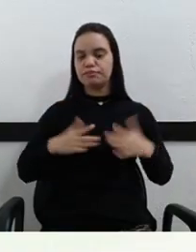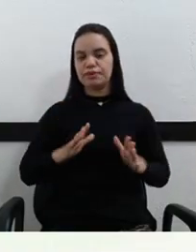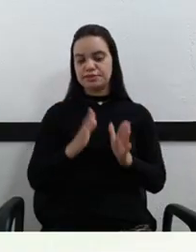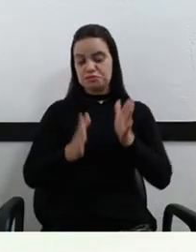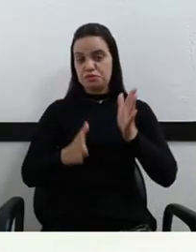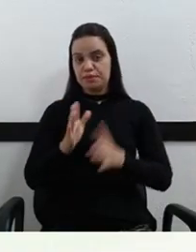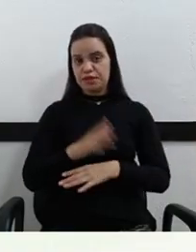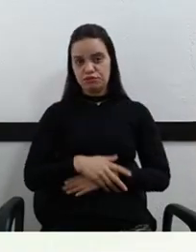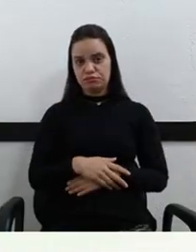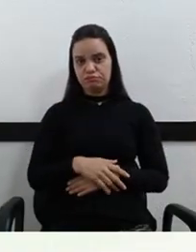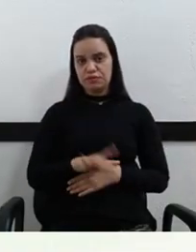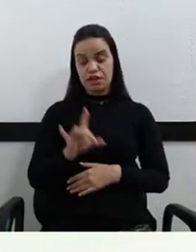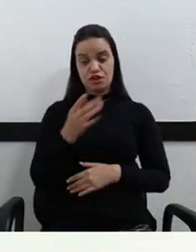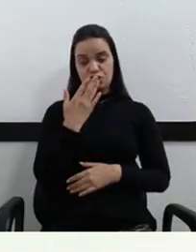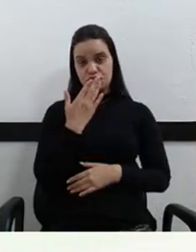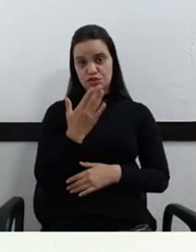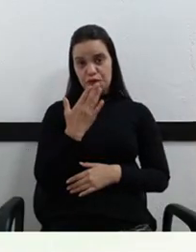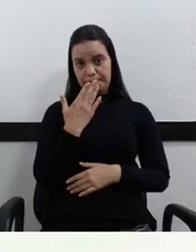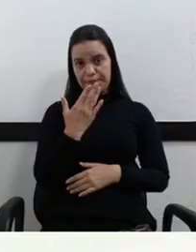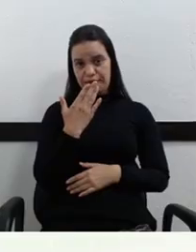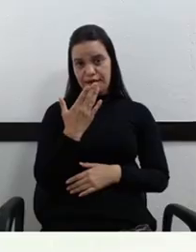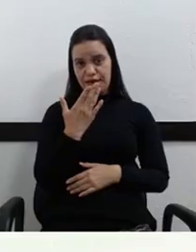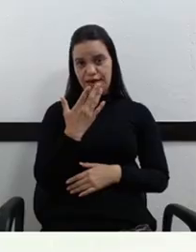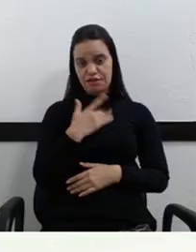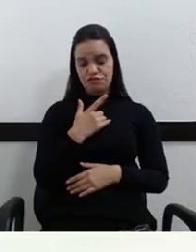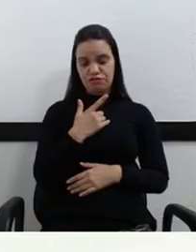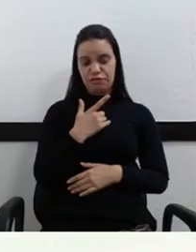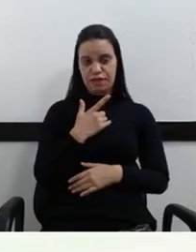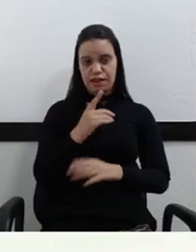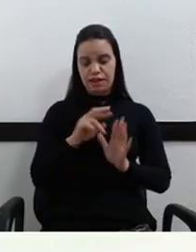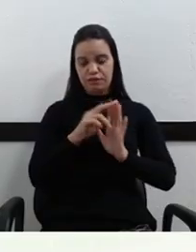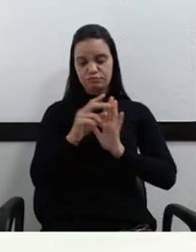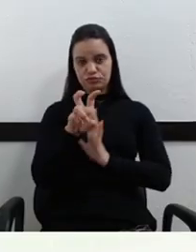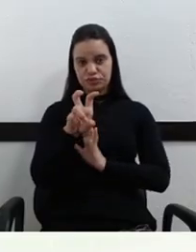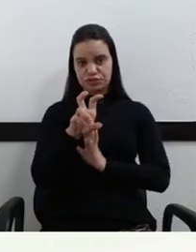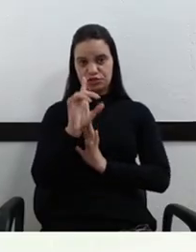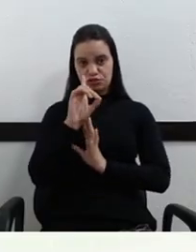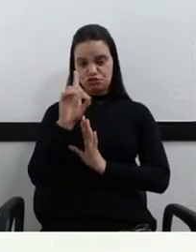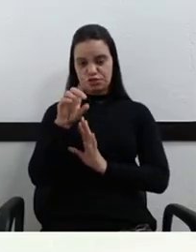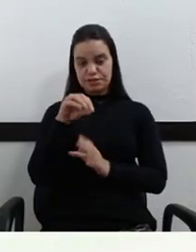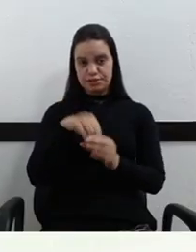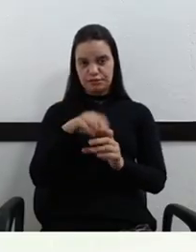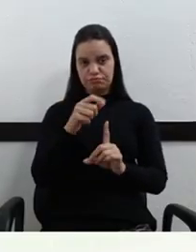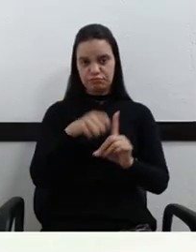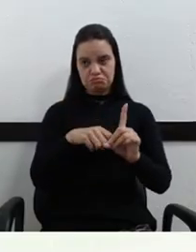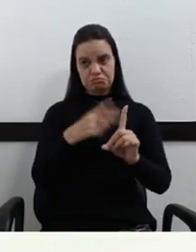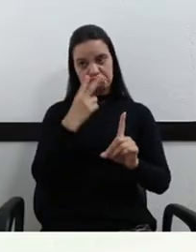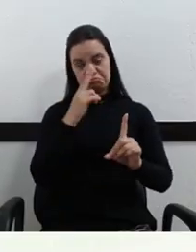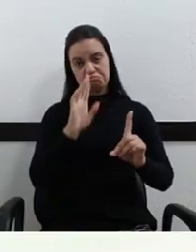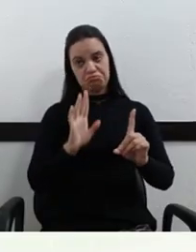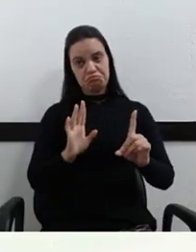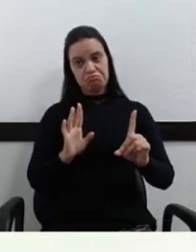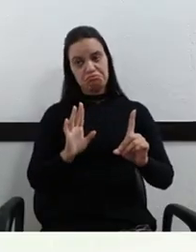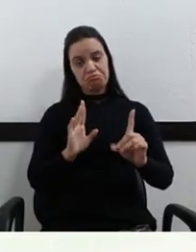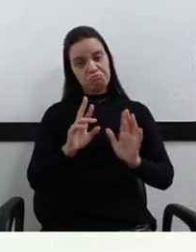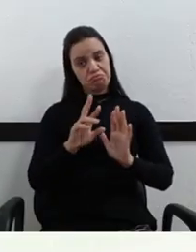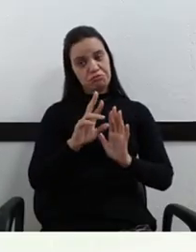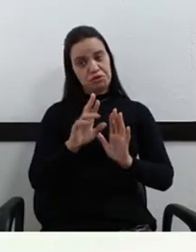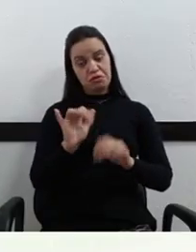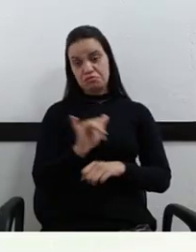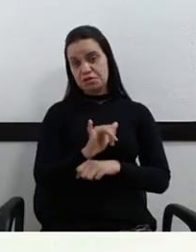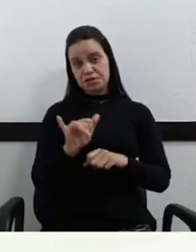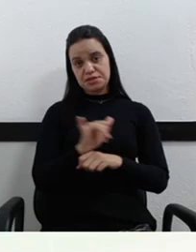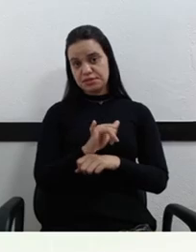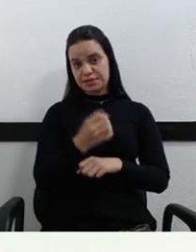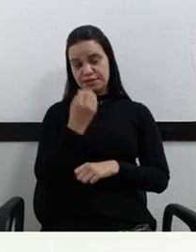pedem o indeferimento e a respectiva indenização de 5 dias por mês. Que me parece que é uma lógica bastante adequada